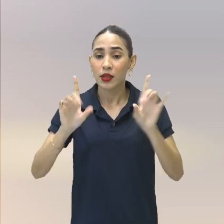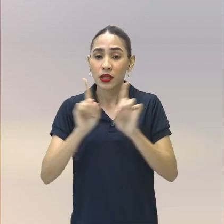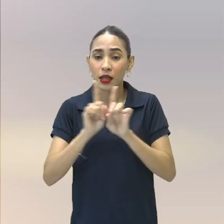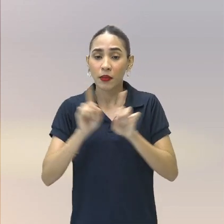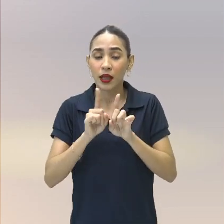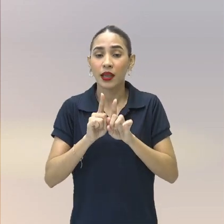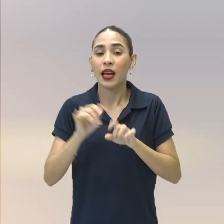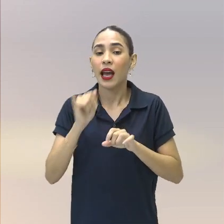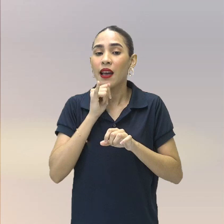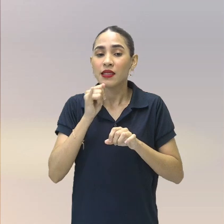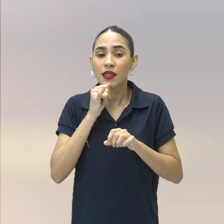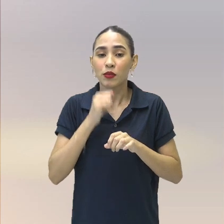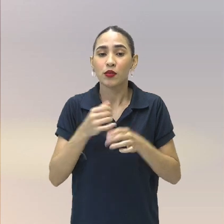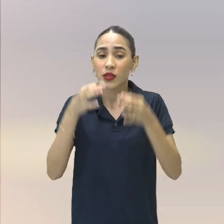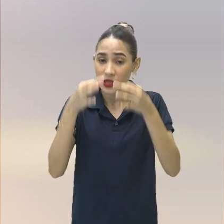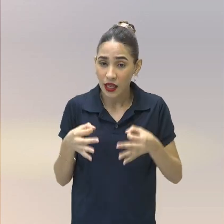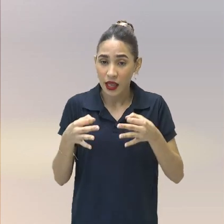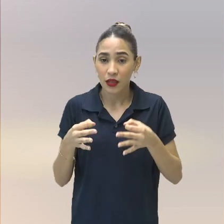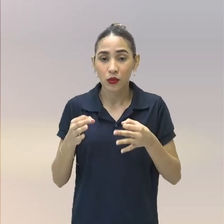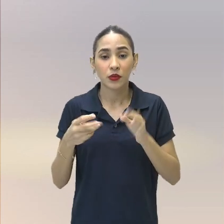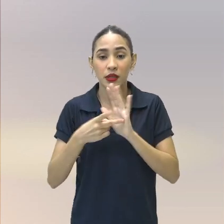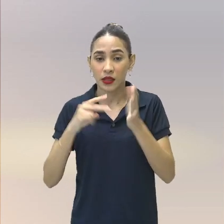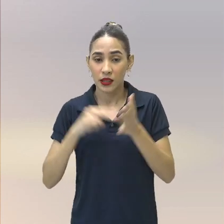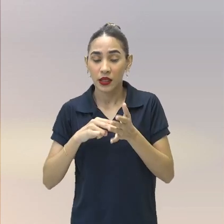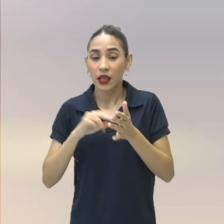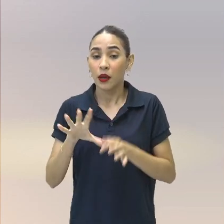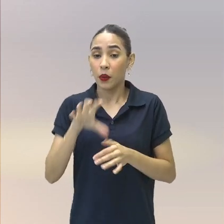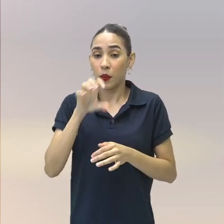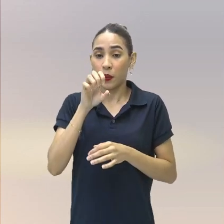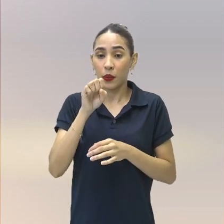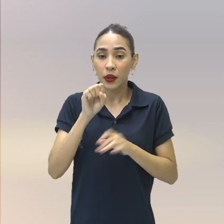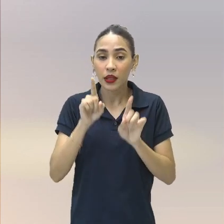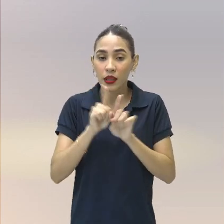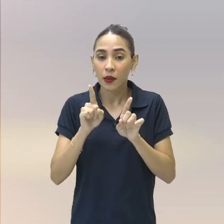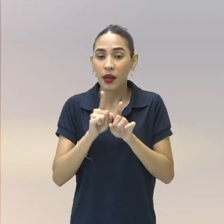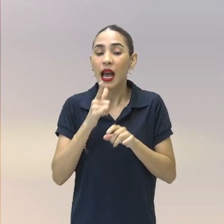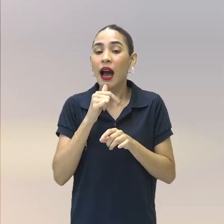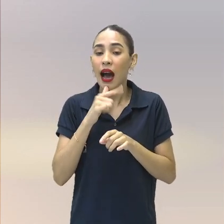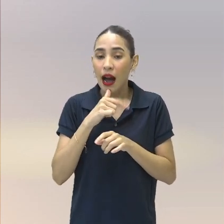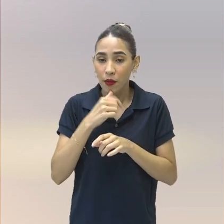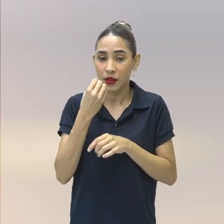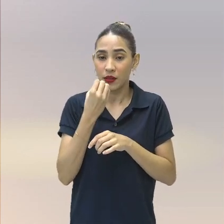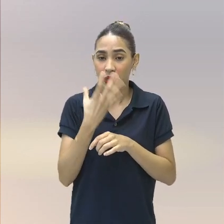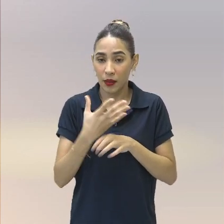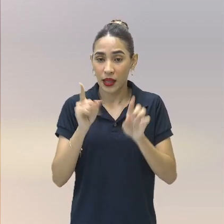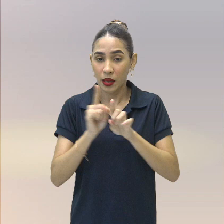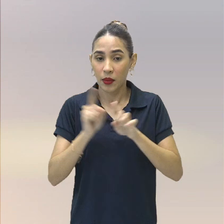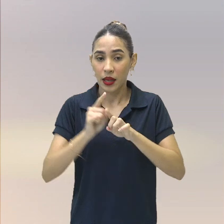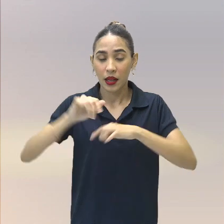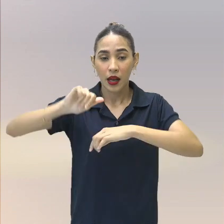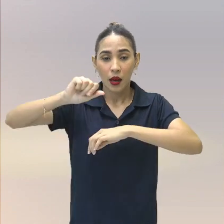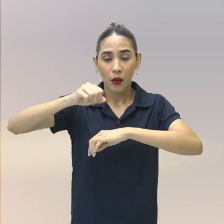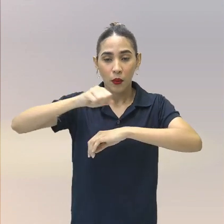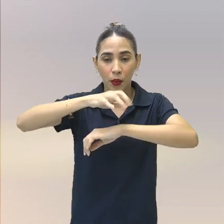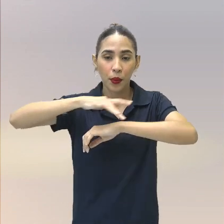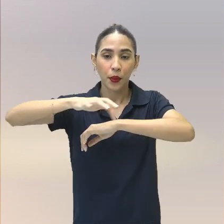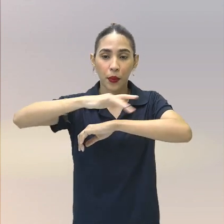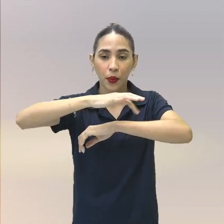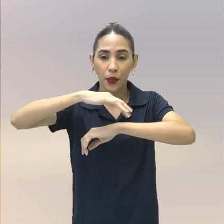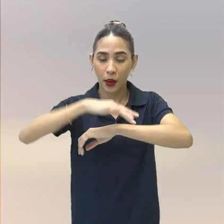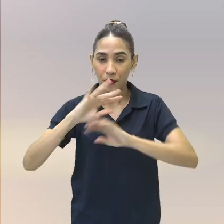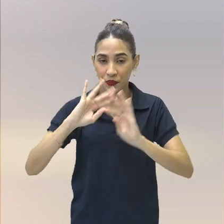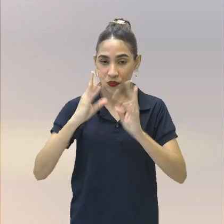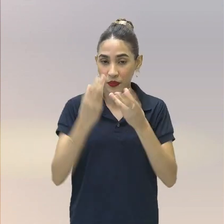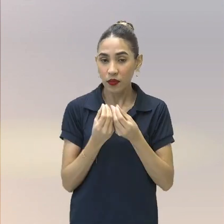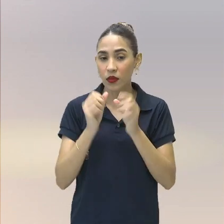arem adequadamente, ou seja, respirem. E água suficiente deve ser regada para que os